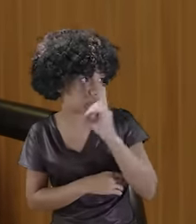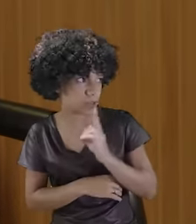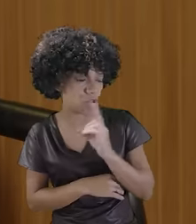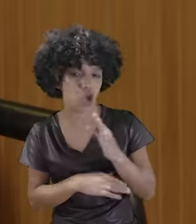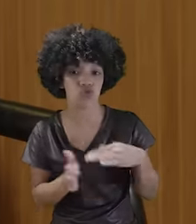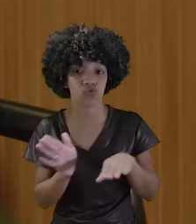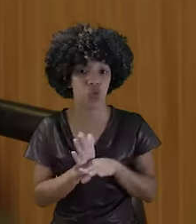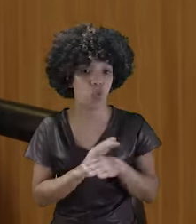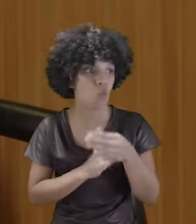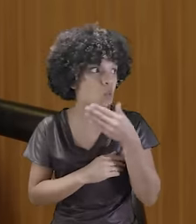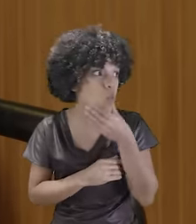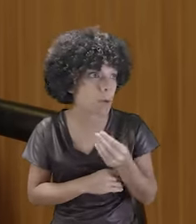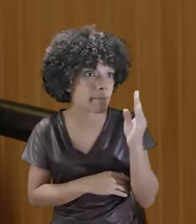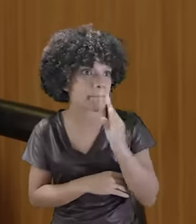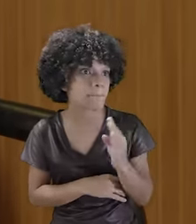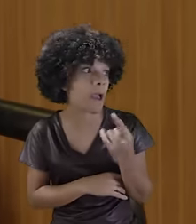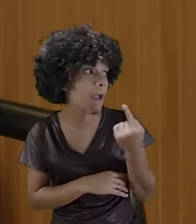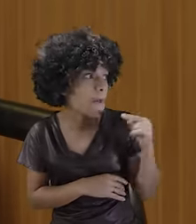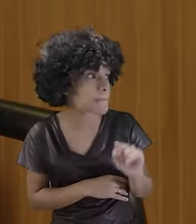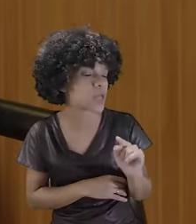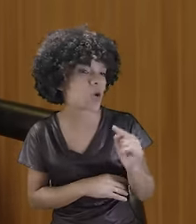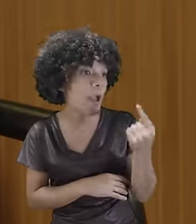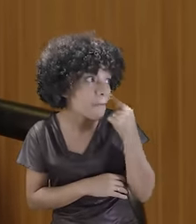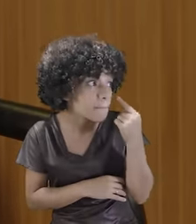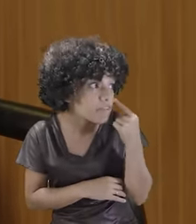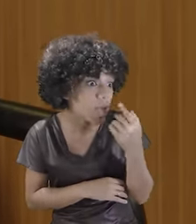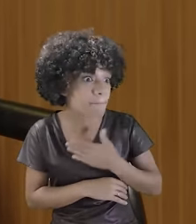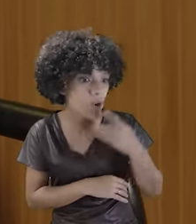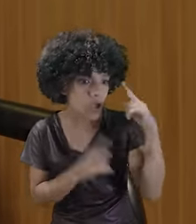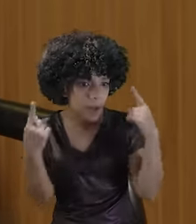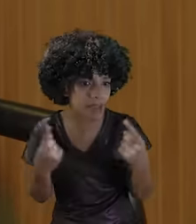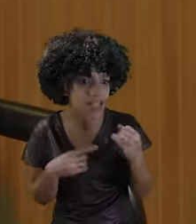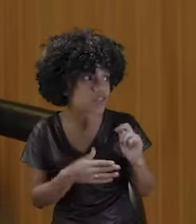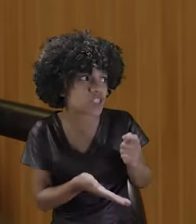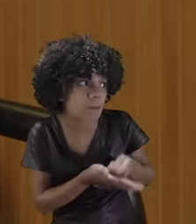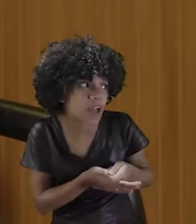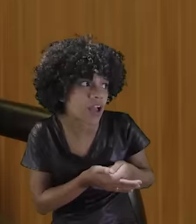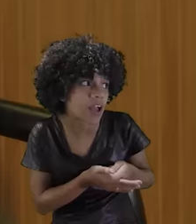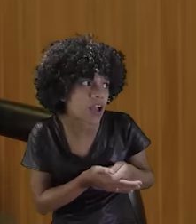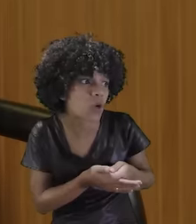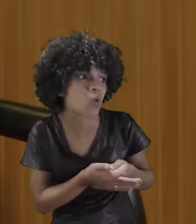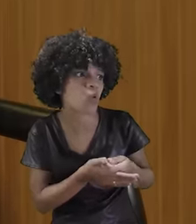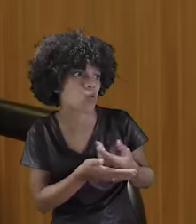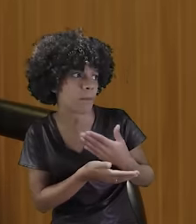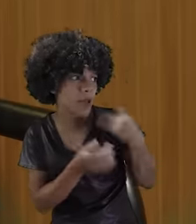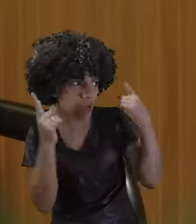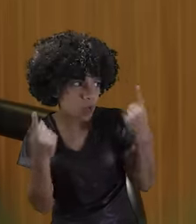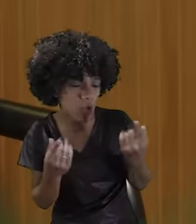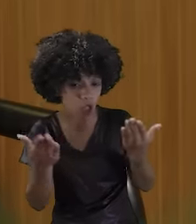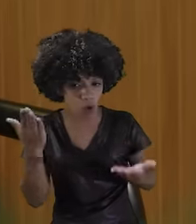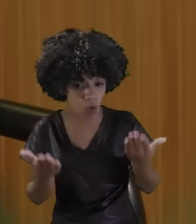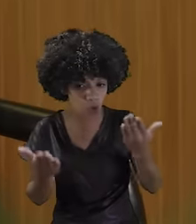chegou um rapaz do brasileiro Ele ofereceu para mim mil reais para ver meu cabelo Olha se você paga no meu peso o dinheiro